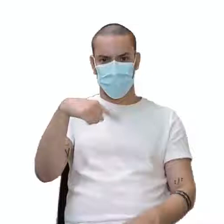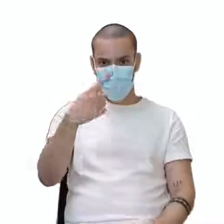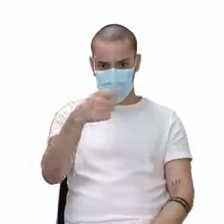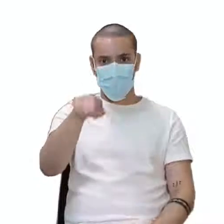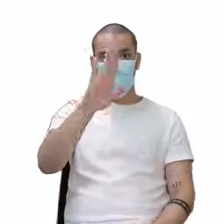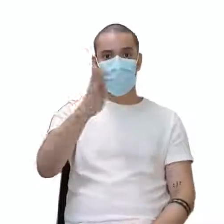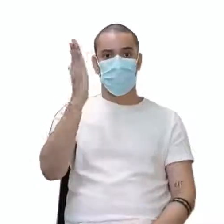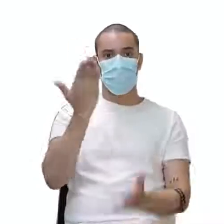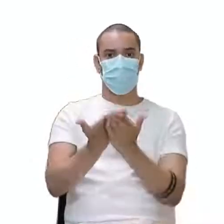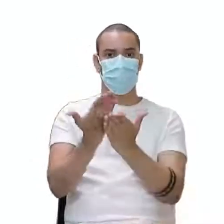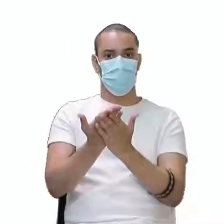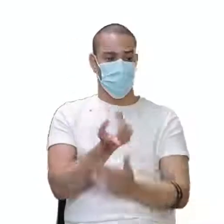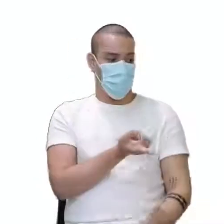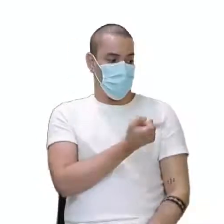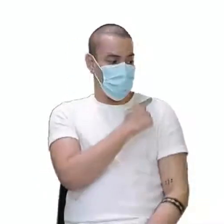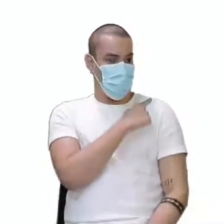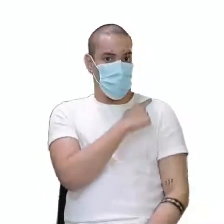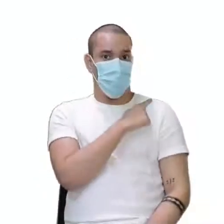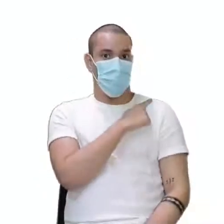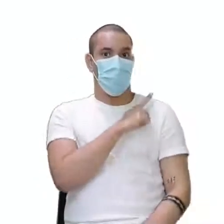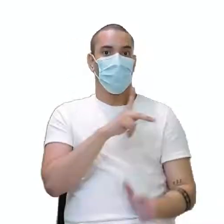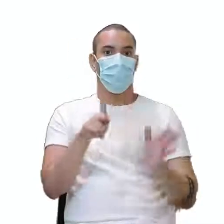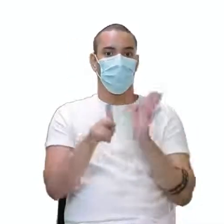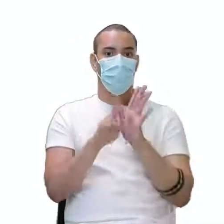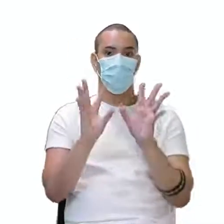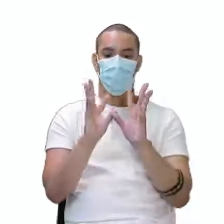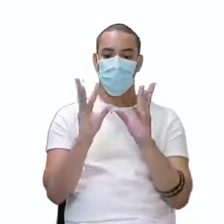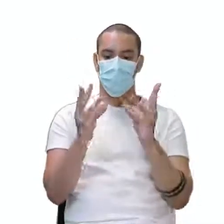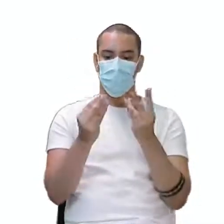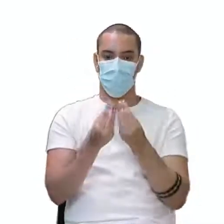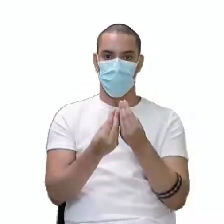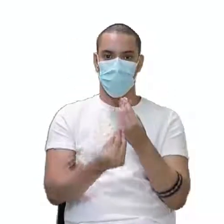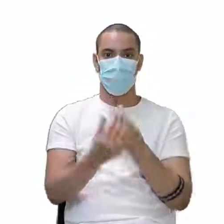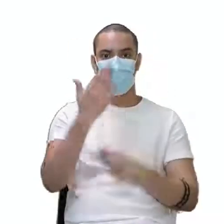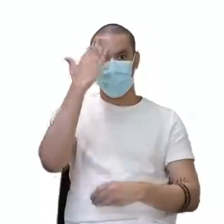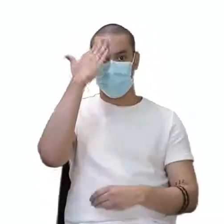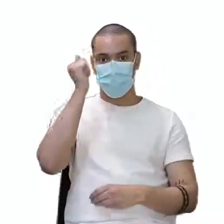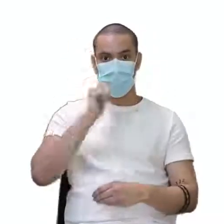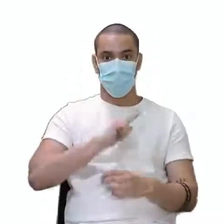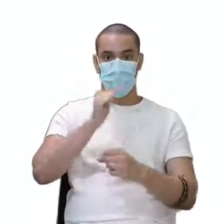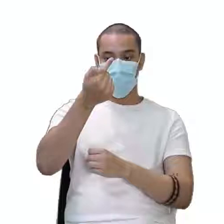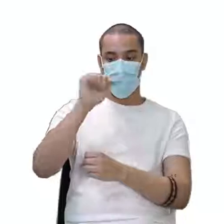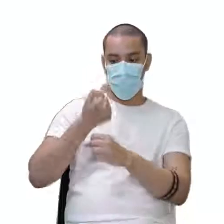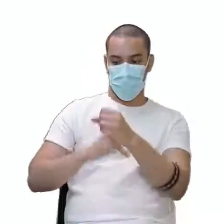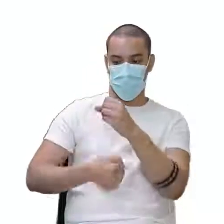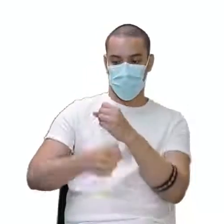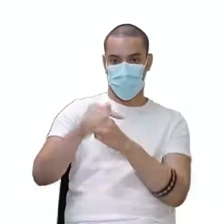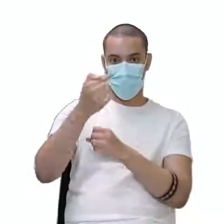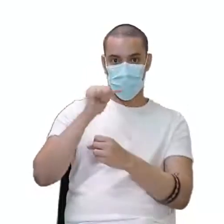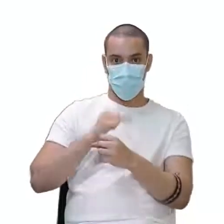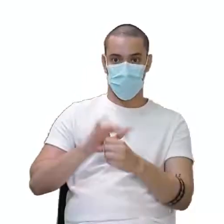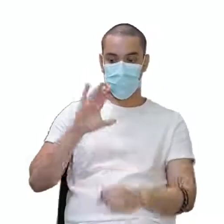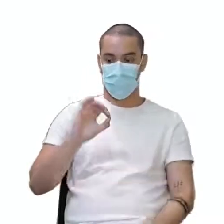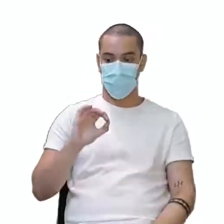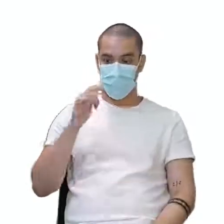isso lá no primeiro ano. A estrutura molecular da água, a gente sabe que ela é formada por um átomo de